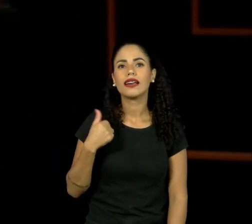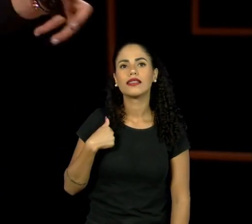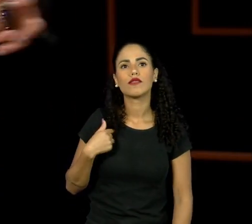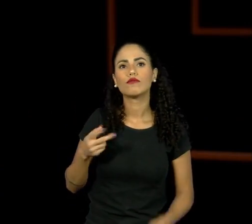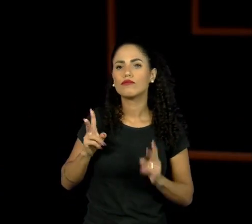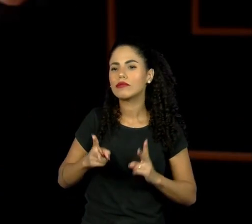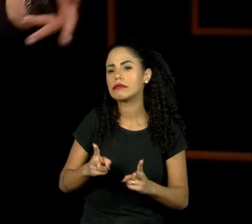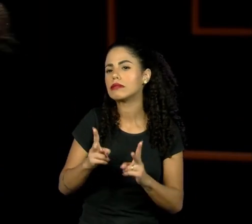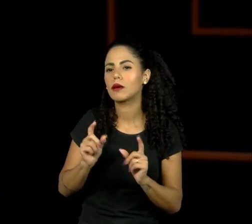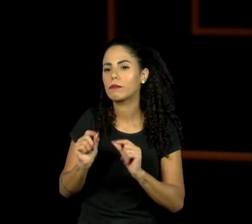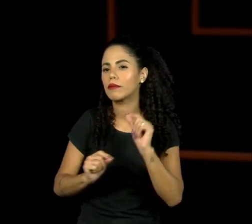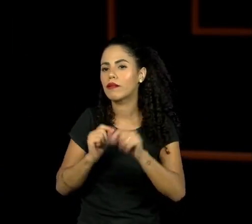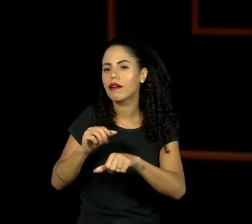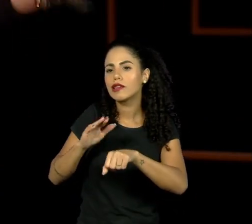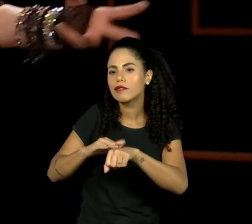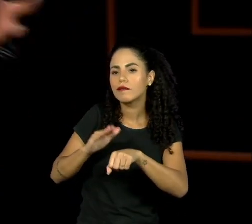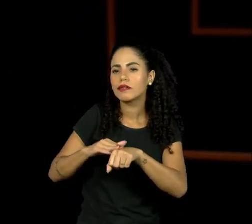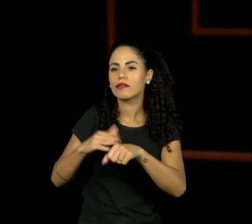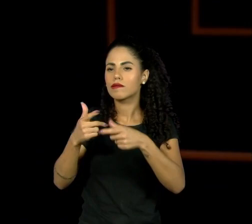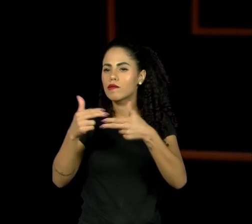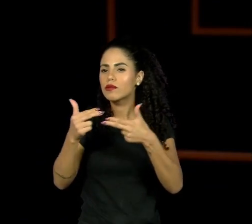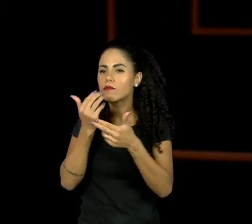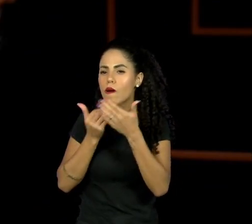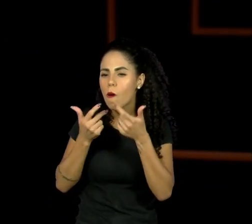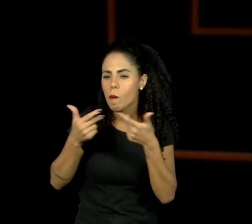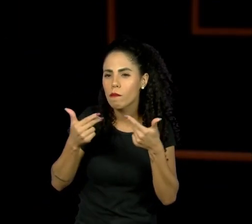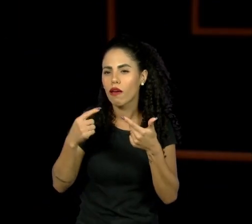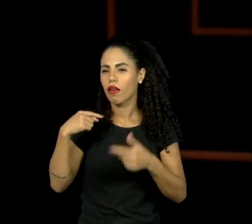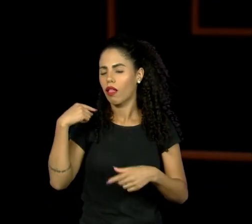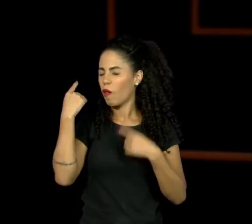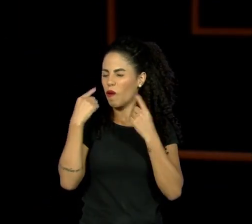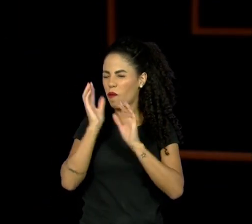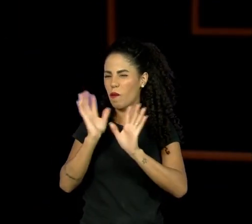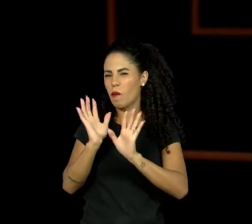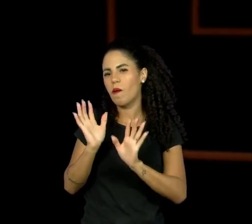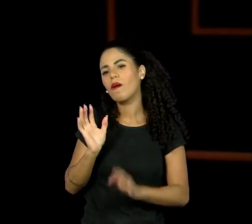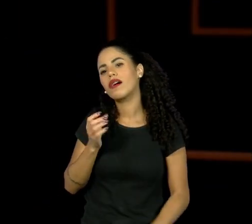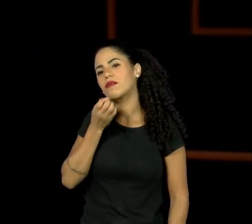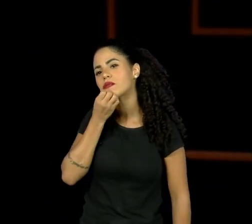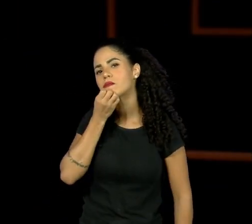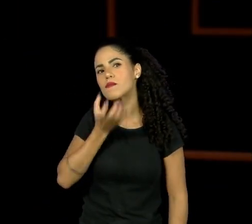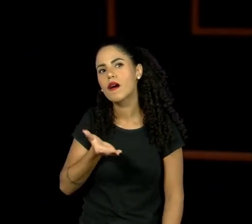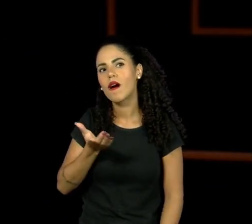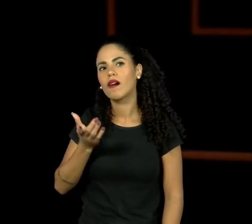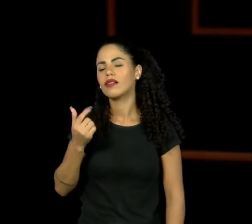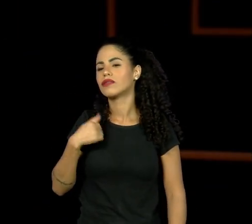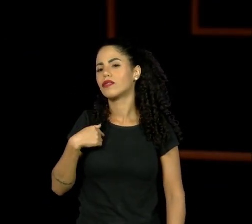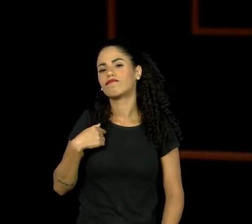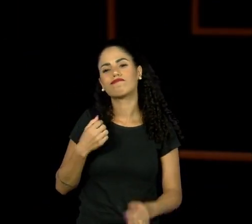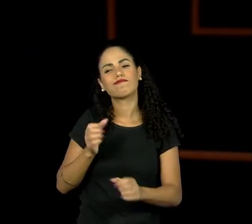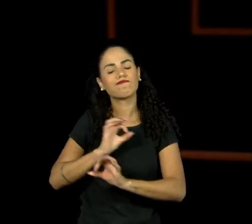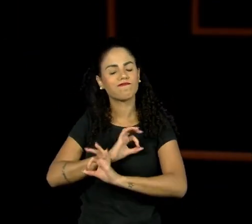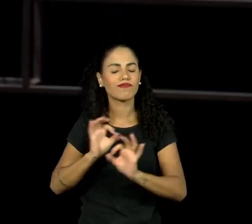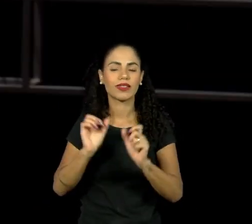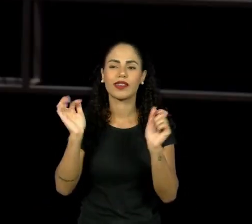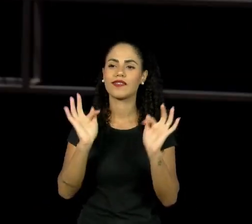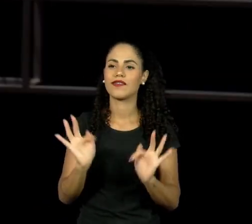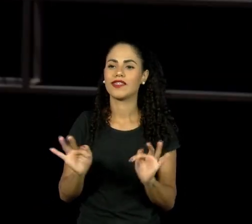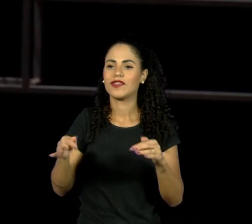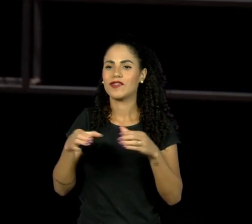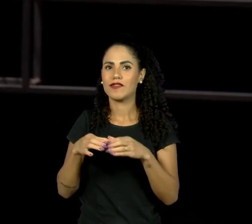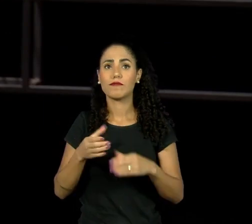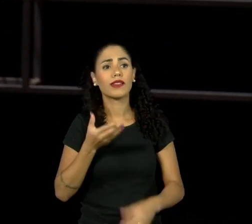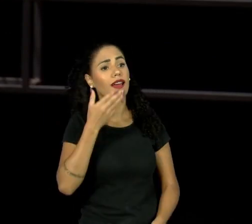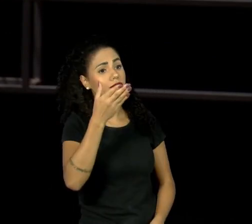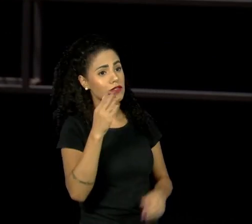Injetavam leite condensado e todas aquelas loucuras. Era muito engraçado. A gente nos Nova Baiana era muito feliz. E aí vocês